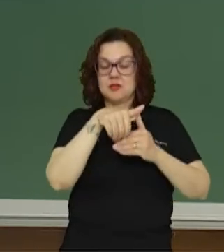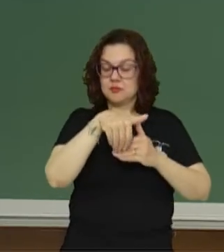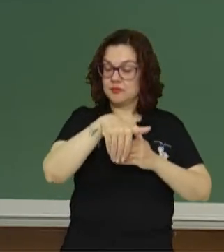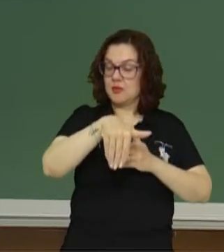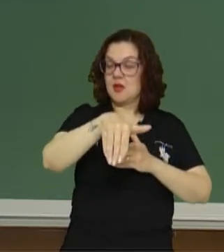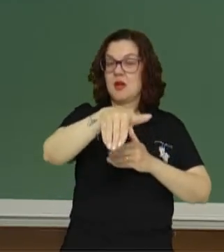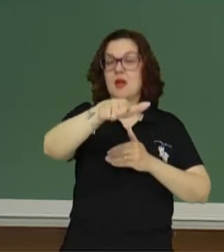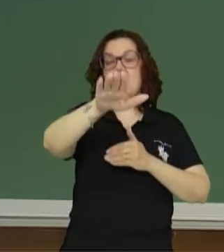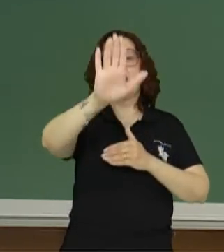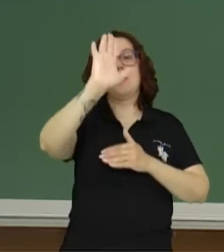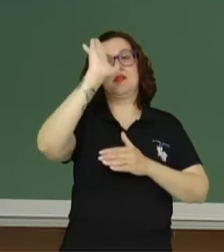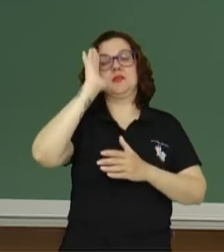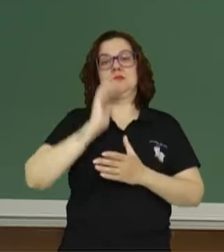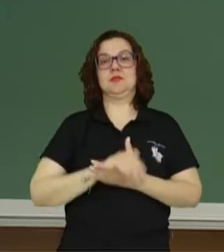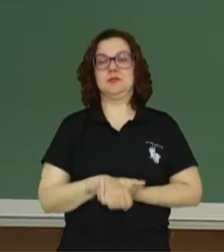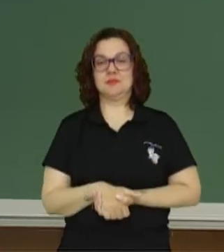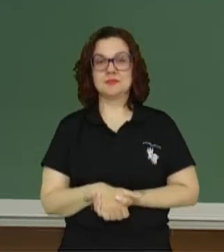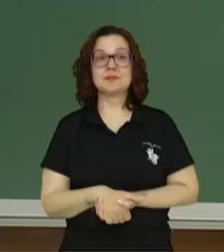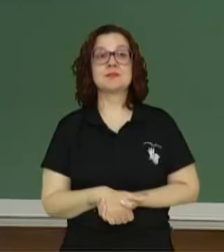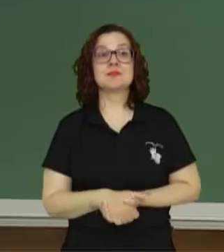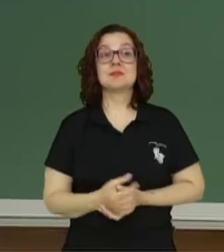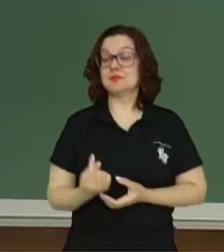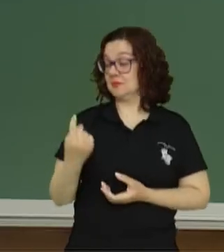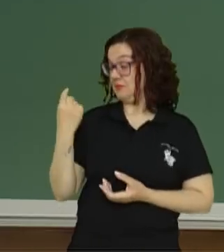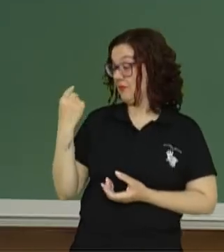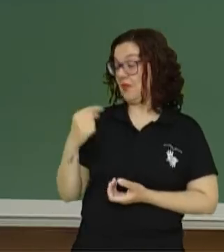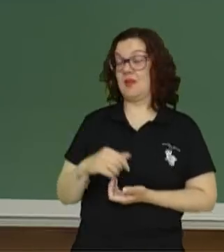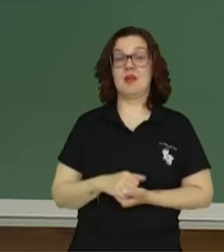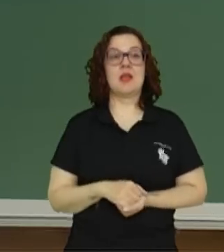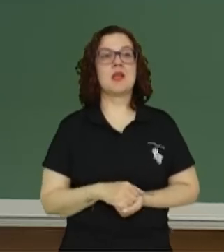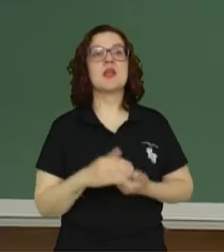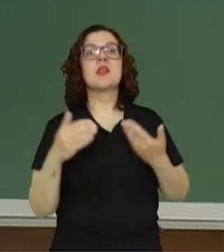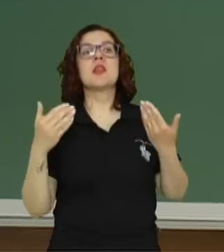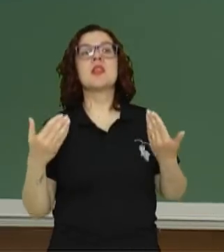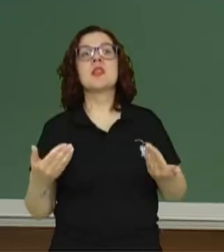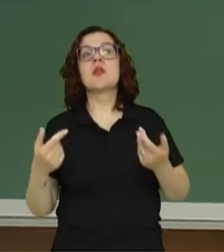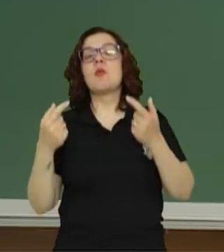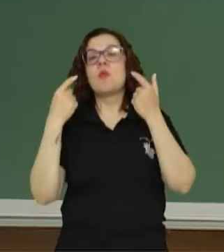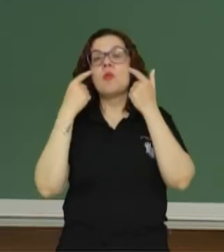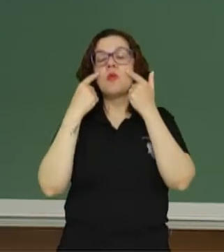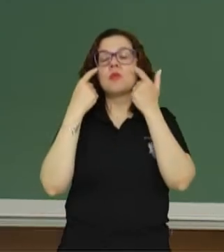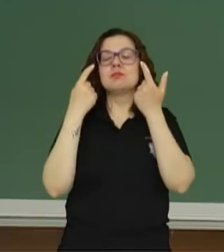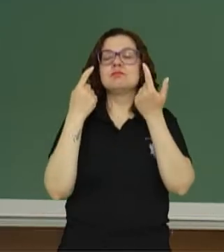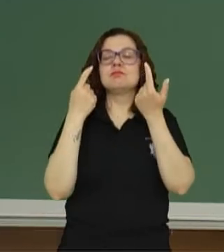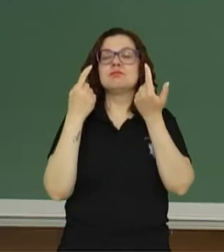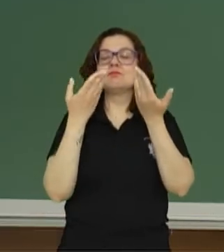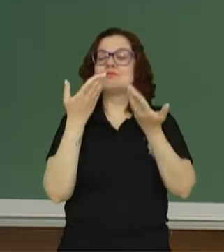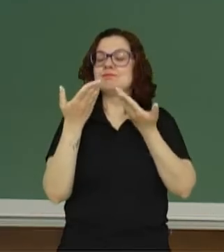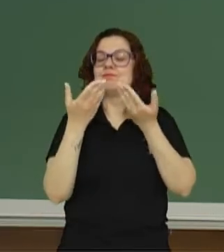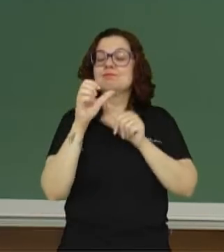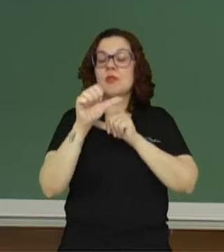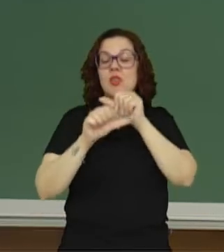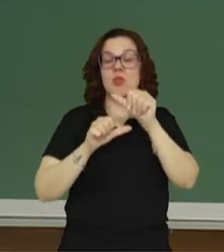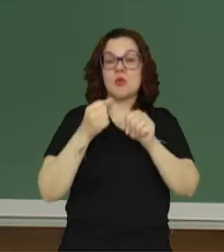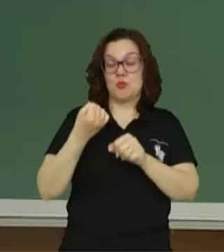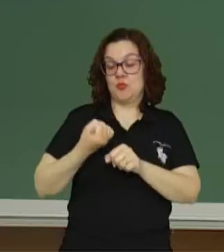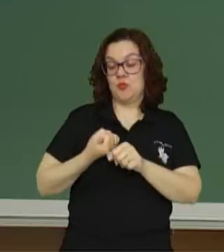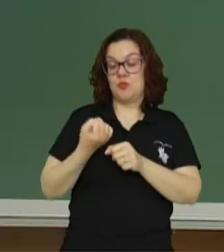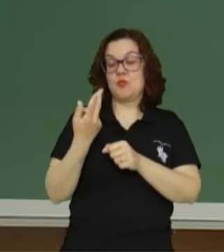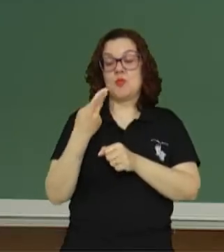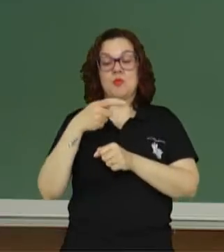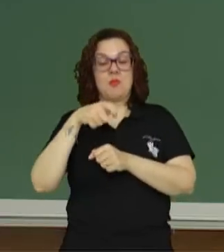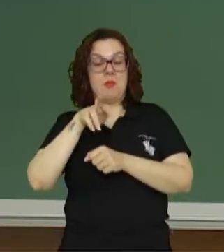12 até o infinito. Como que eu consigo transformar um número em número